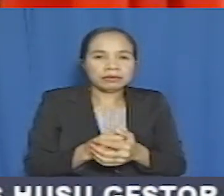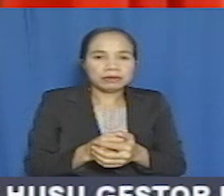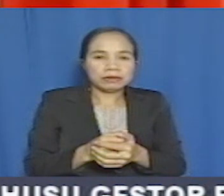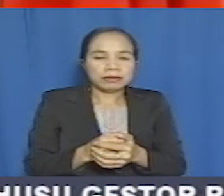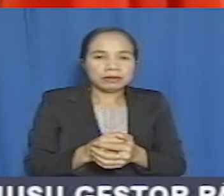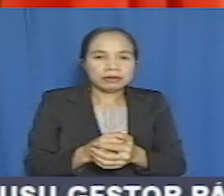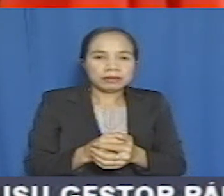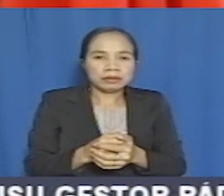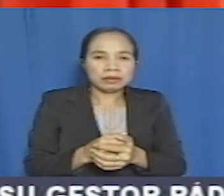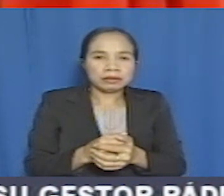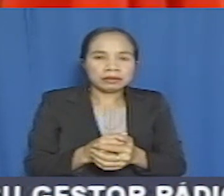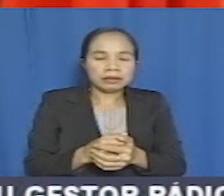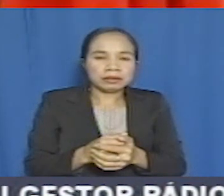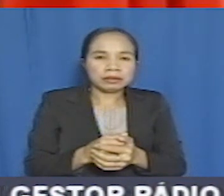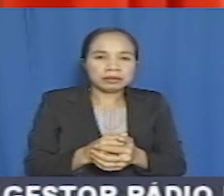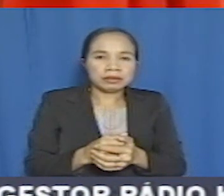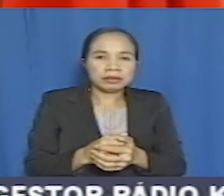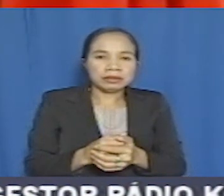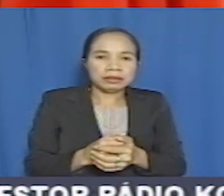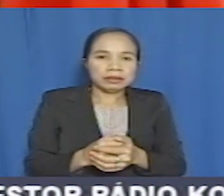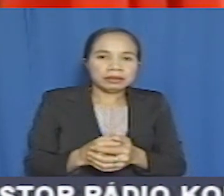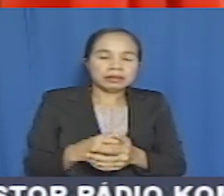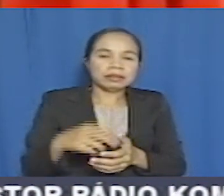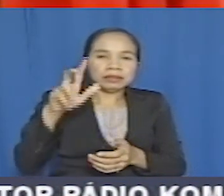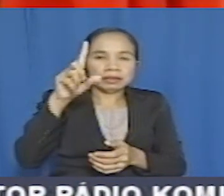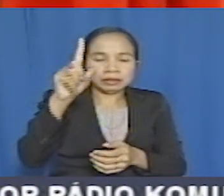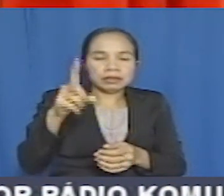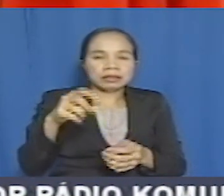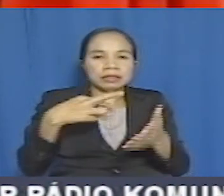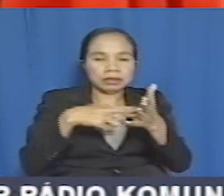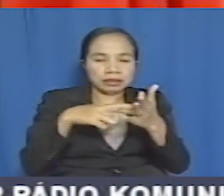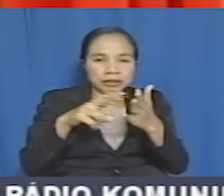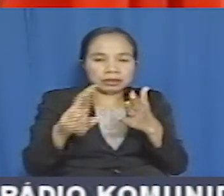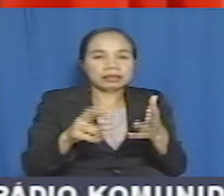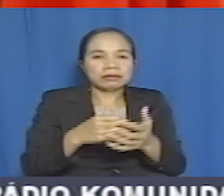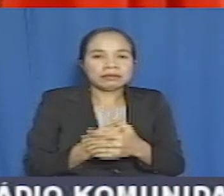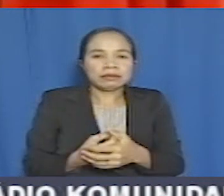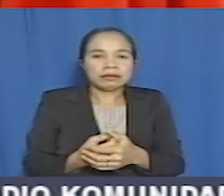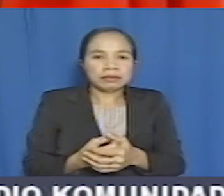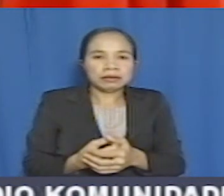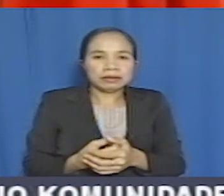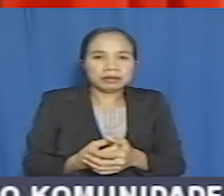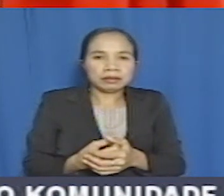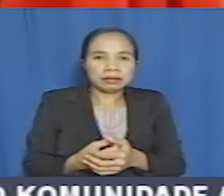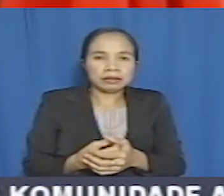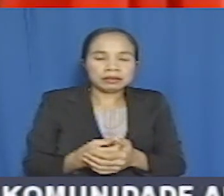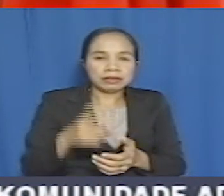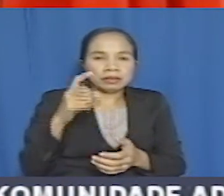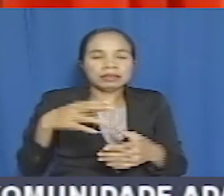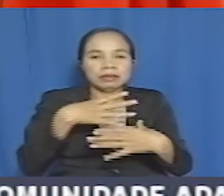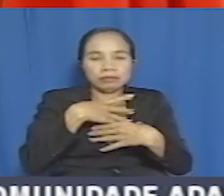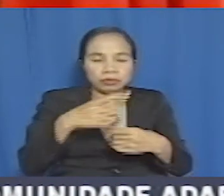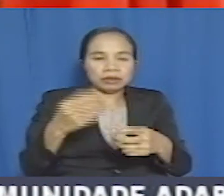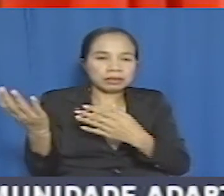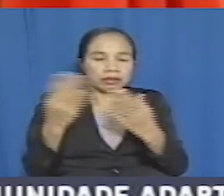tahan ida Or si se depois de registro ni se hela ho. Ho. Ida muti ne mai se mai he